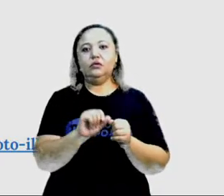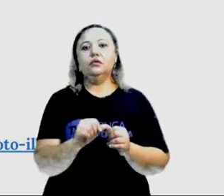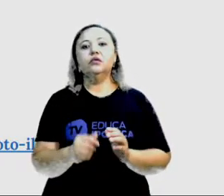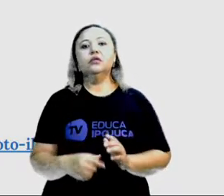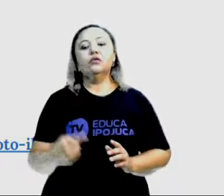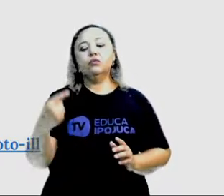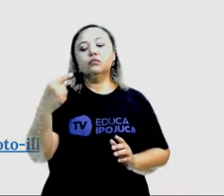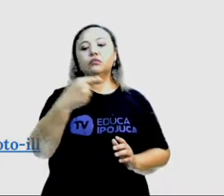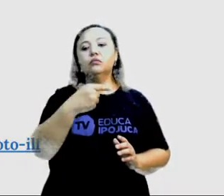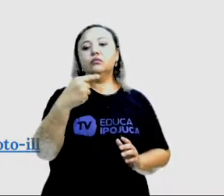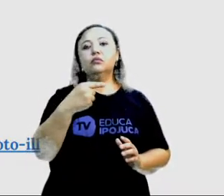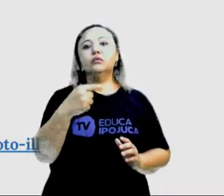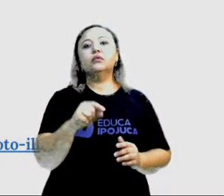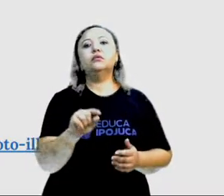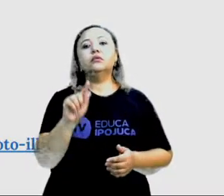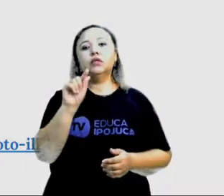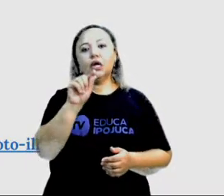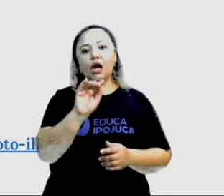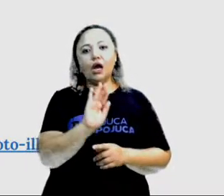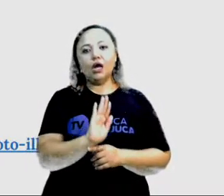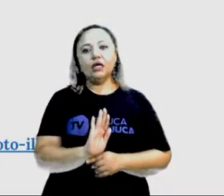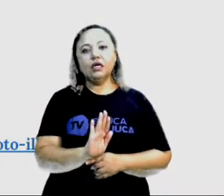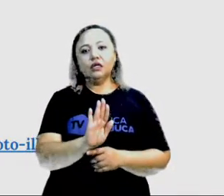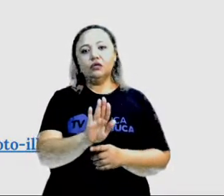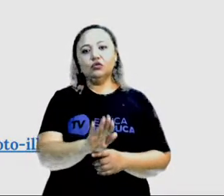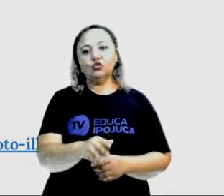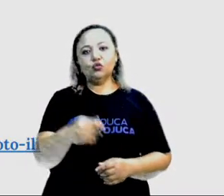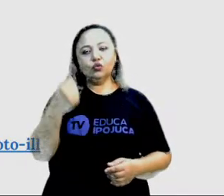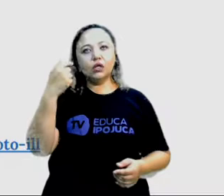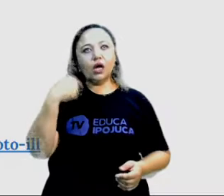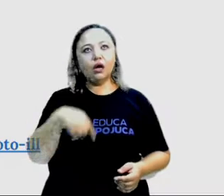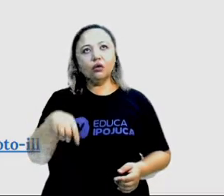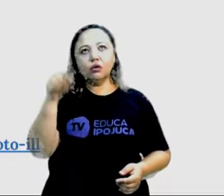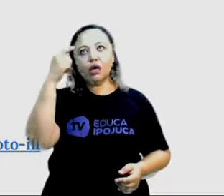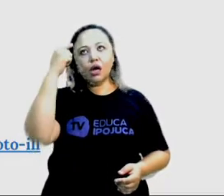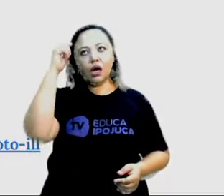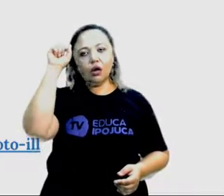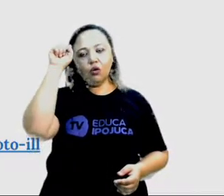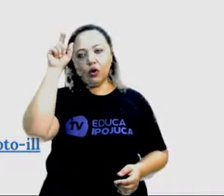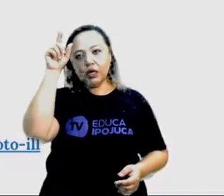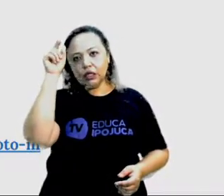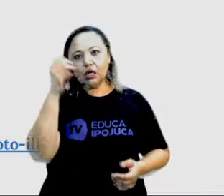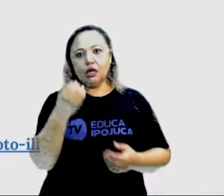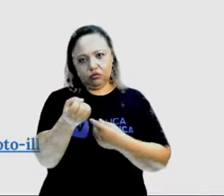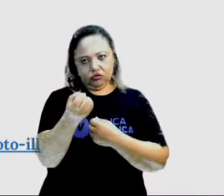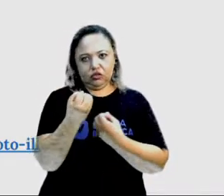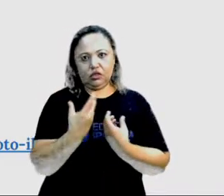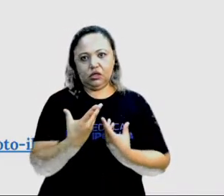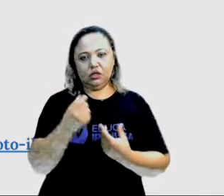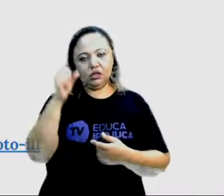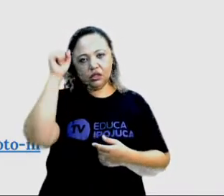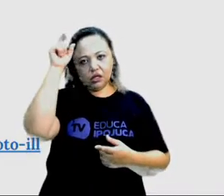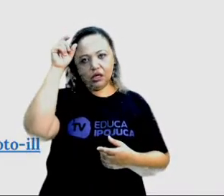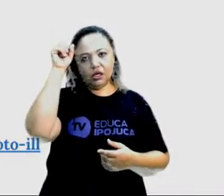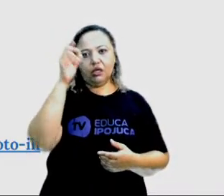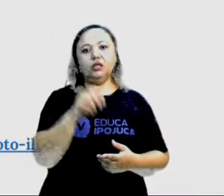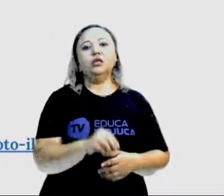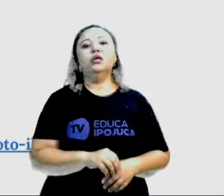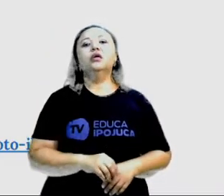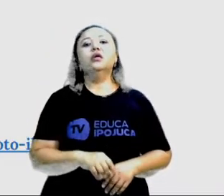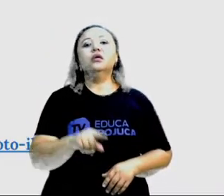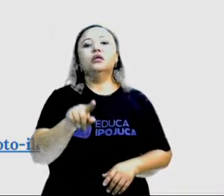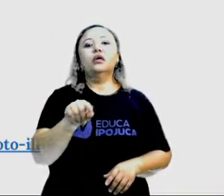uma subtração, ela nos traz a ideia de tirar, dar, diminuir